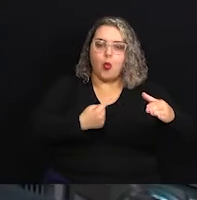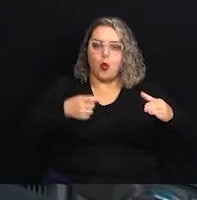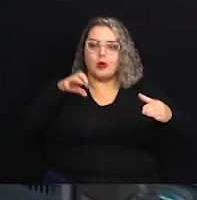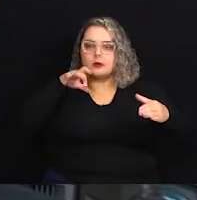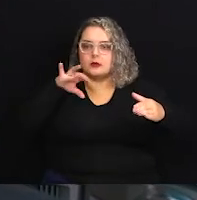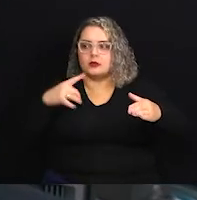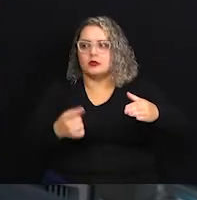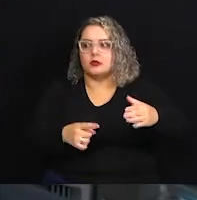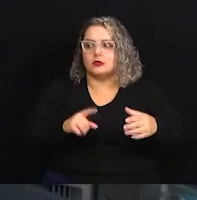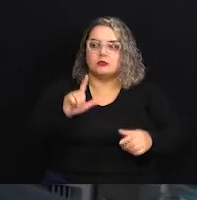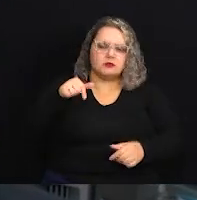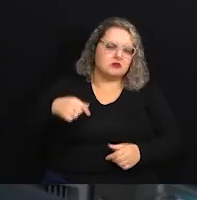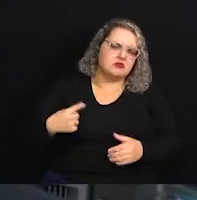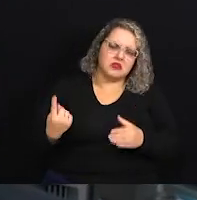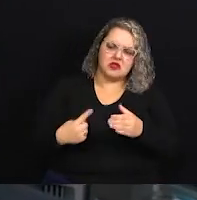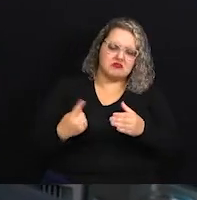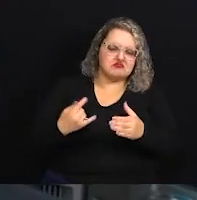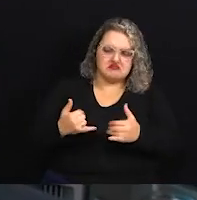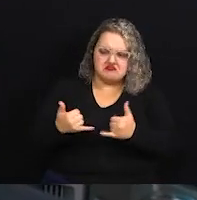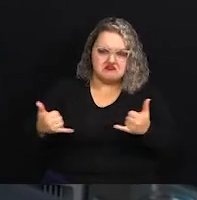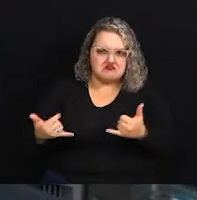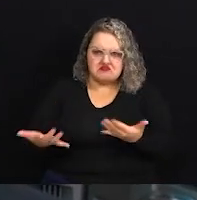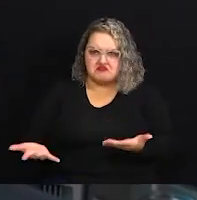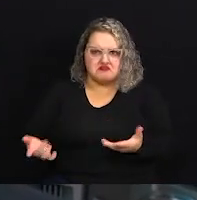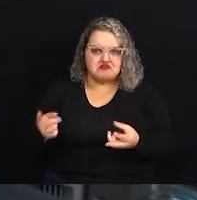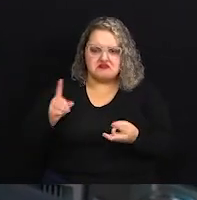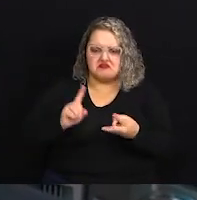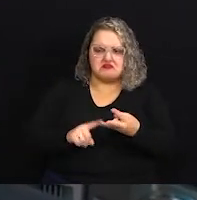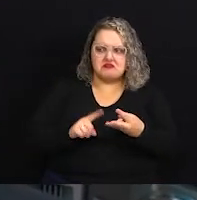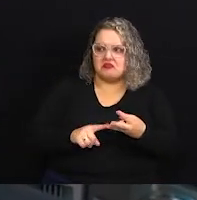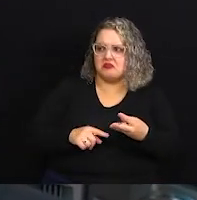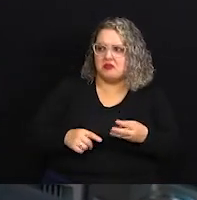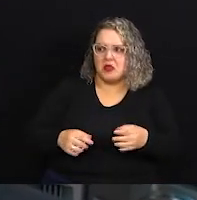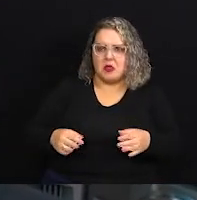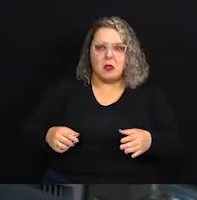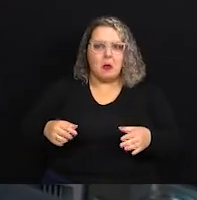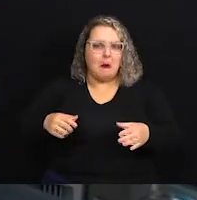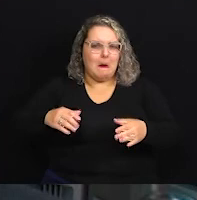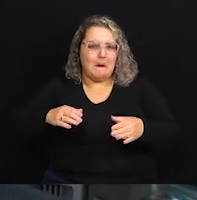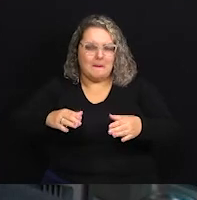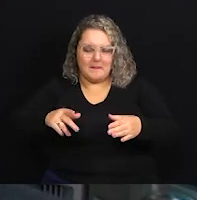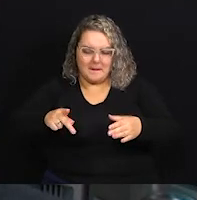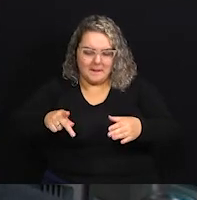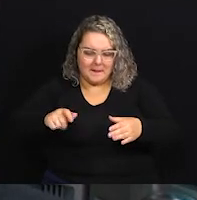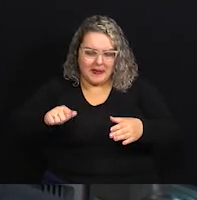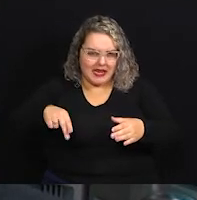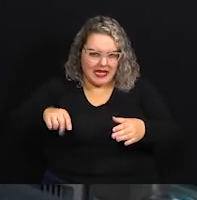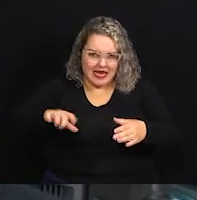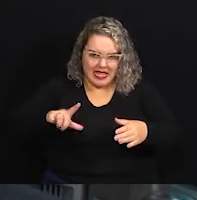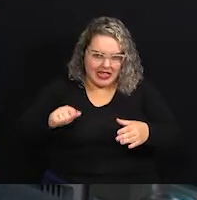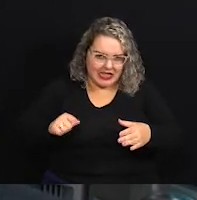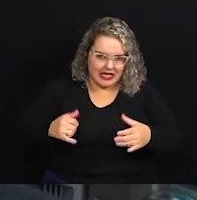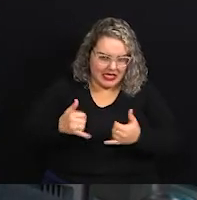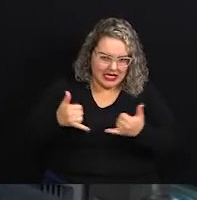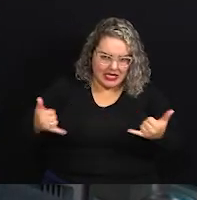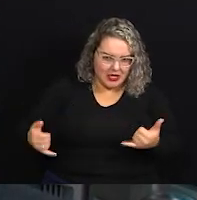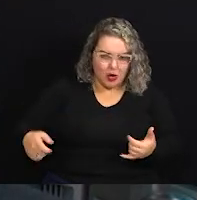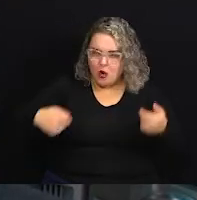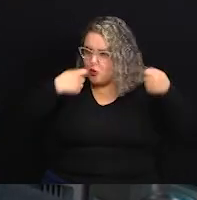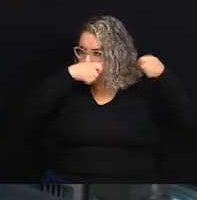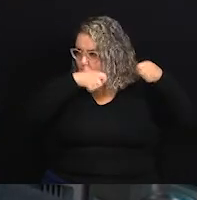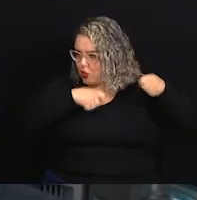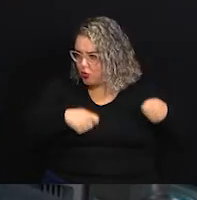bastante. E em terceiro, os eletrodomésticos, né? Essas panelas elétricas, secador de cabelo, aspirador de pó,